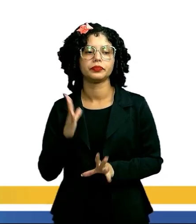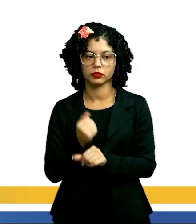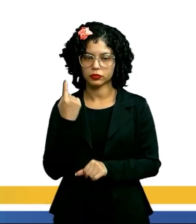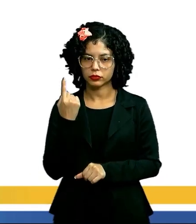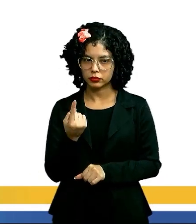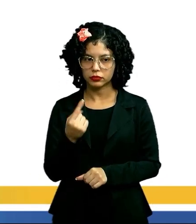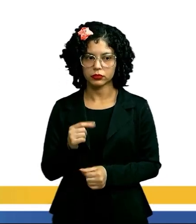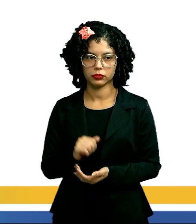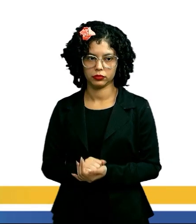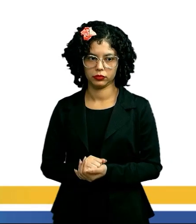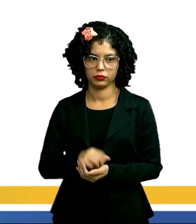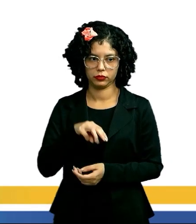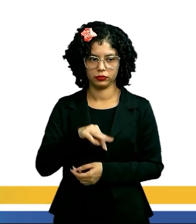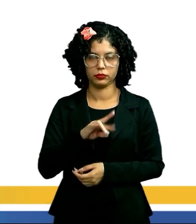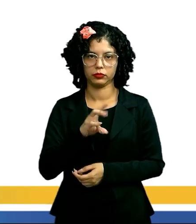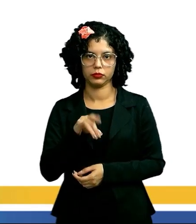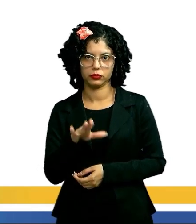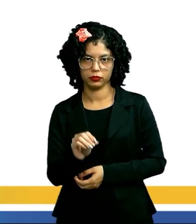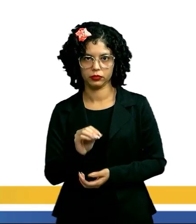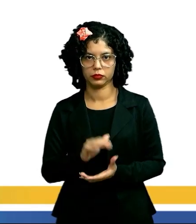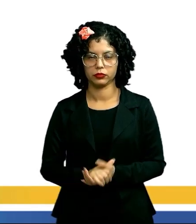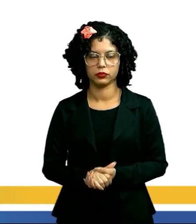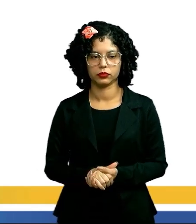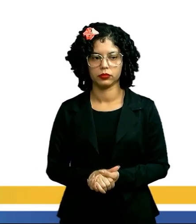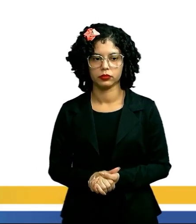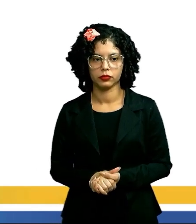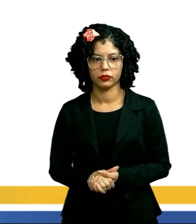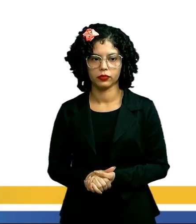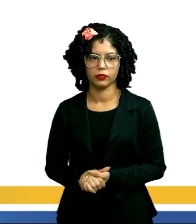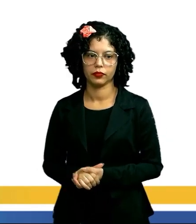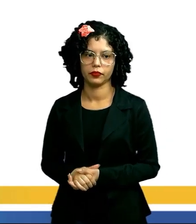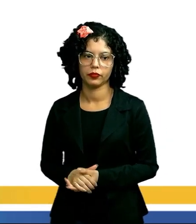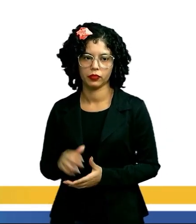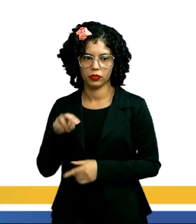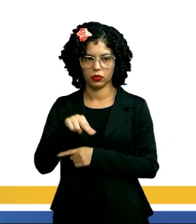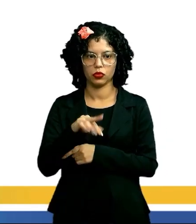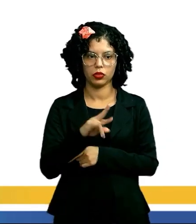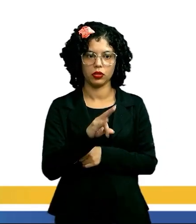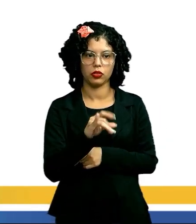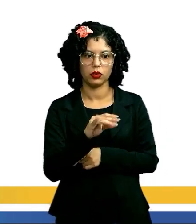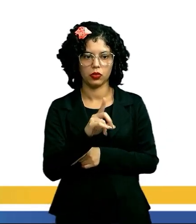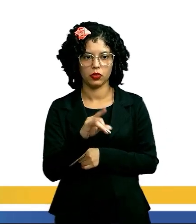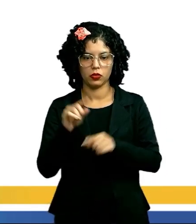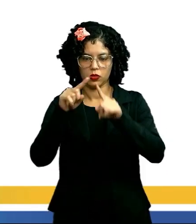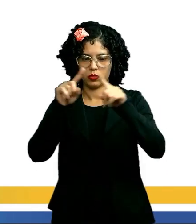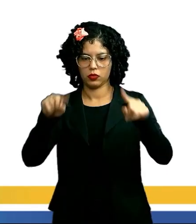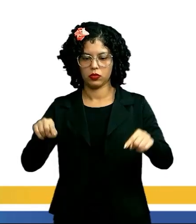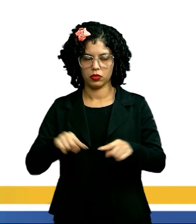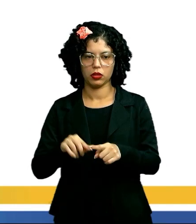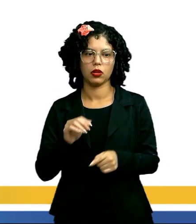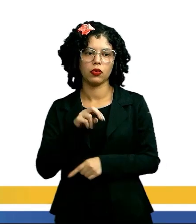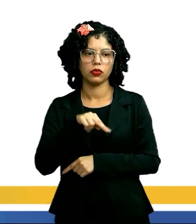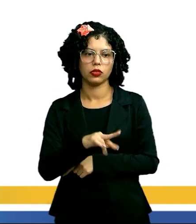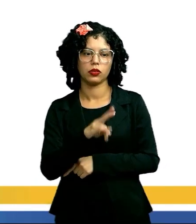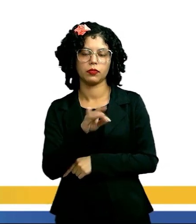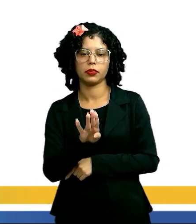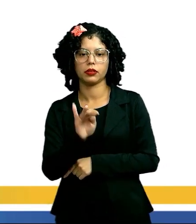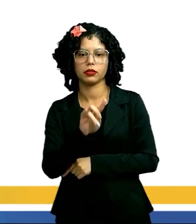carbono, então nós vamos ter um nitrometano. Eu tenho um nitrocomposto mais um anel aromático, então nós vamos